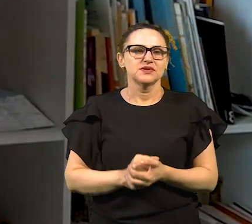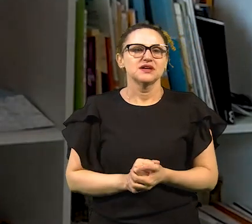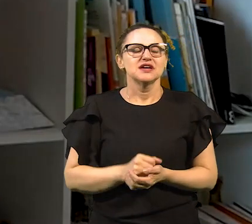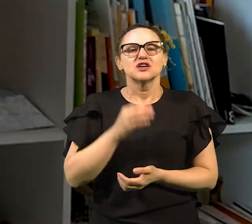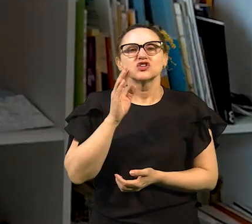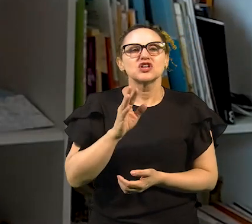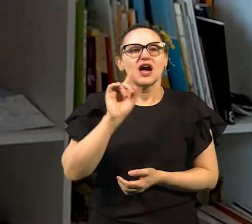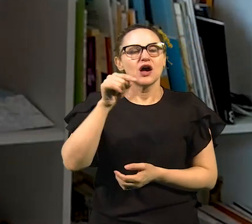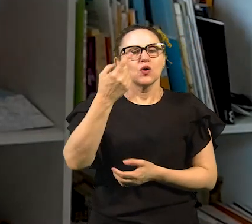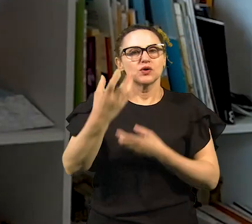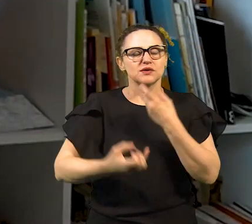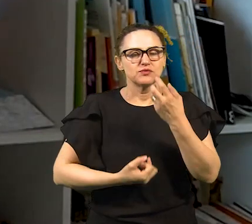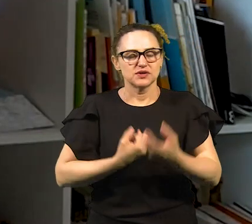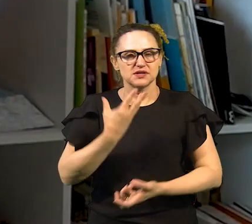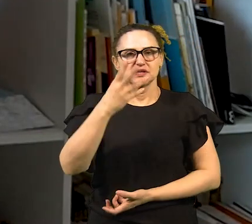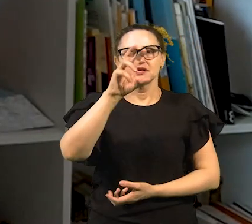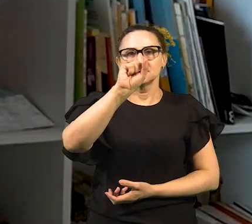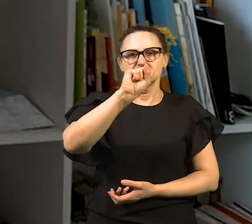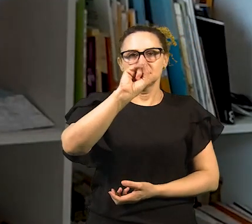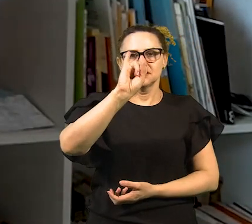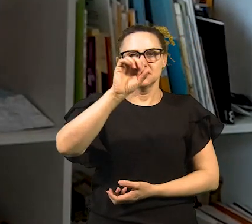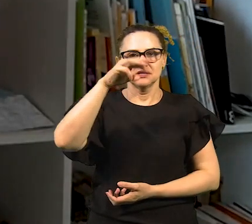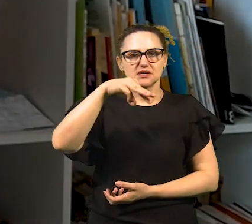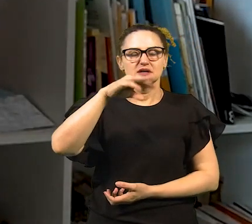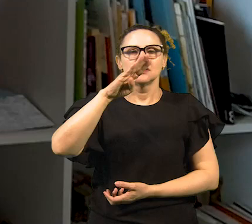ela é principalmente marcada pela voz de Cruz de